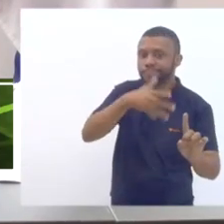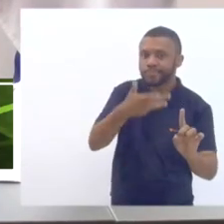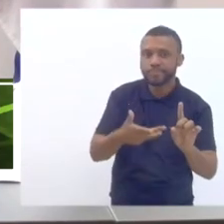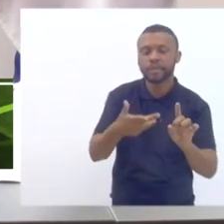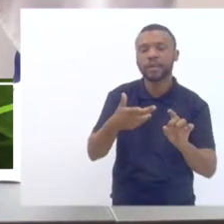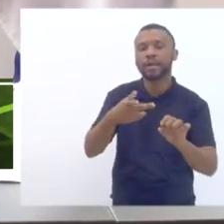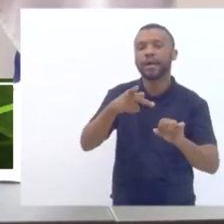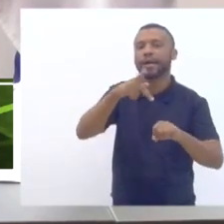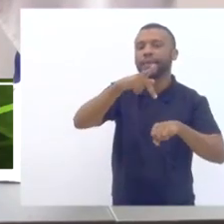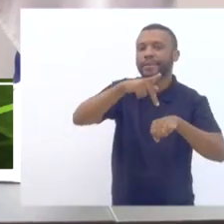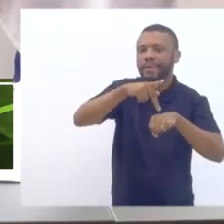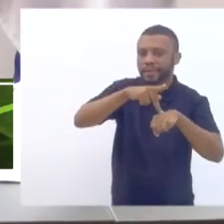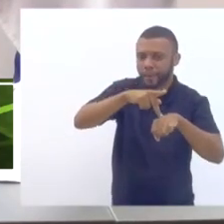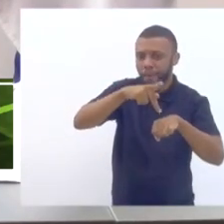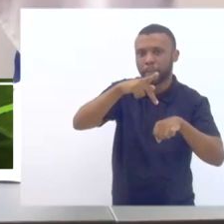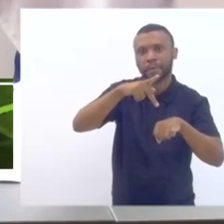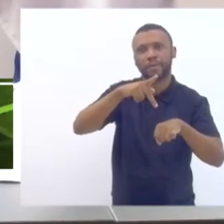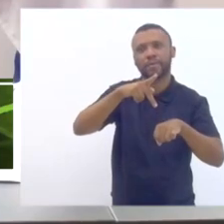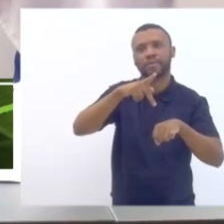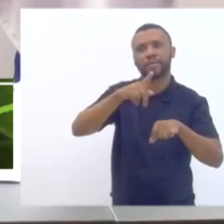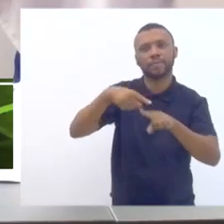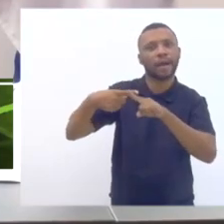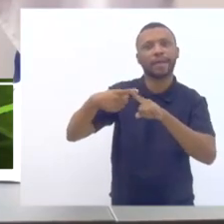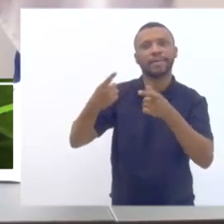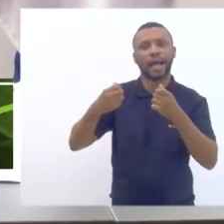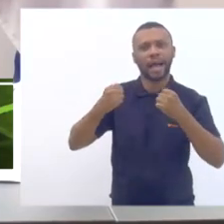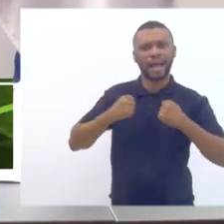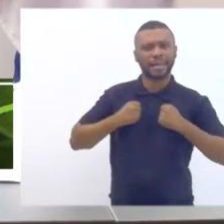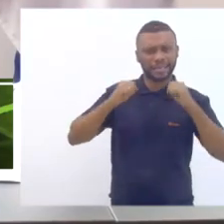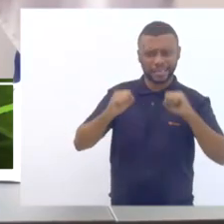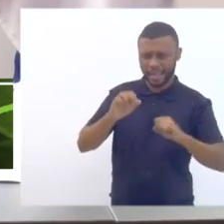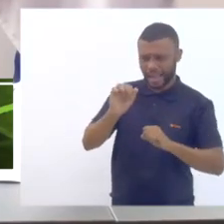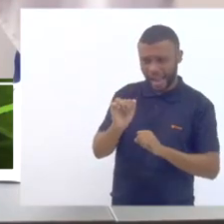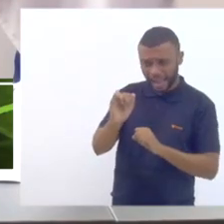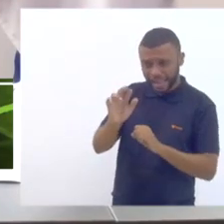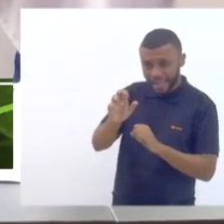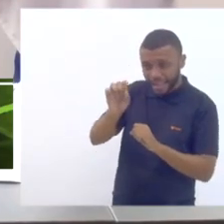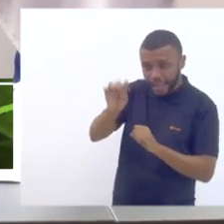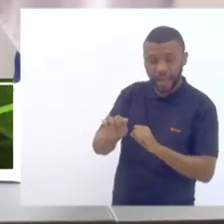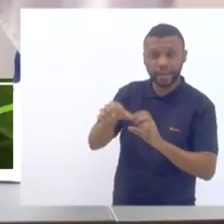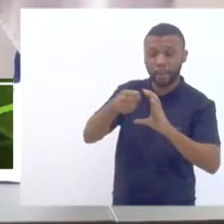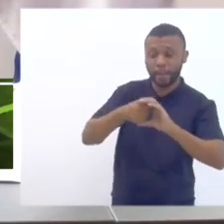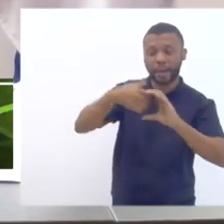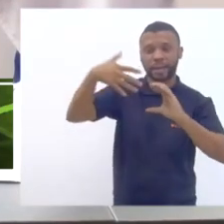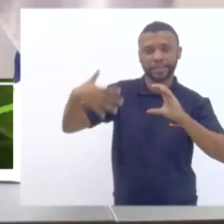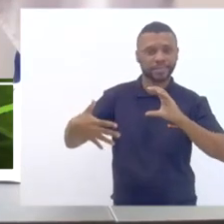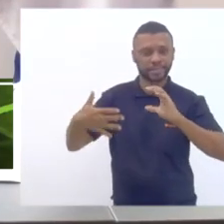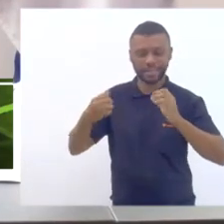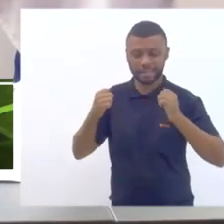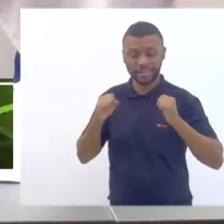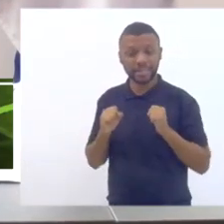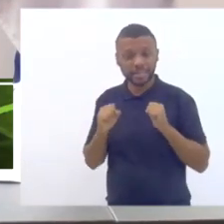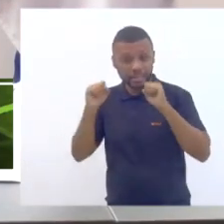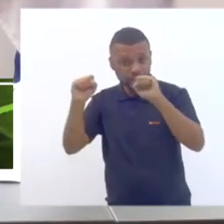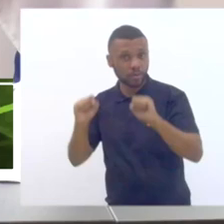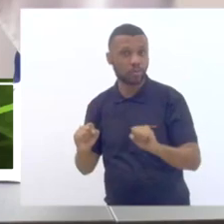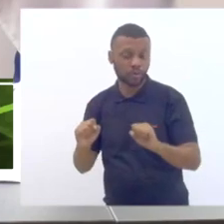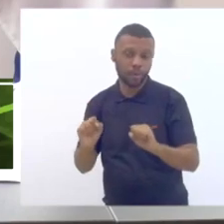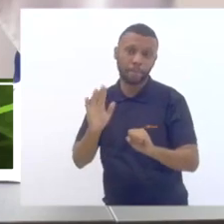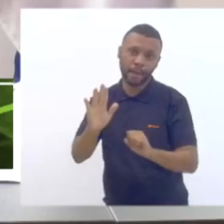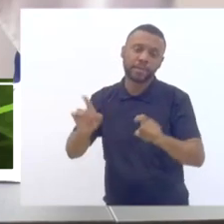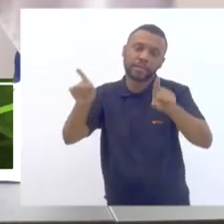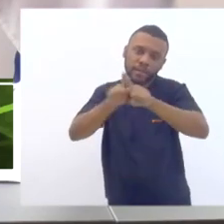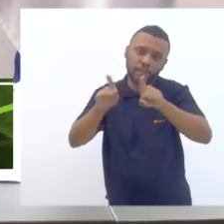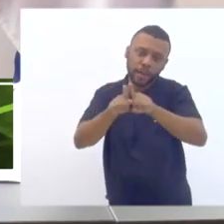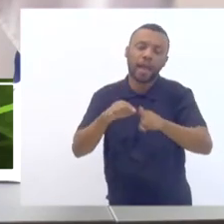e Airá. Airá é uma qualidade de Xangô. Mas é necessário que ele também faça a